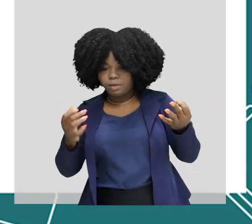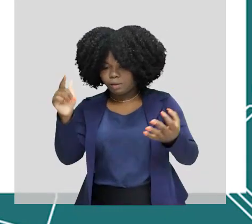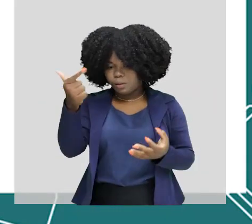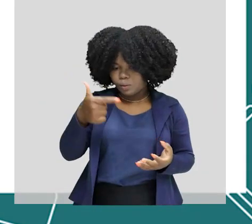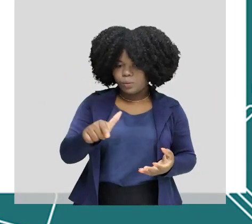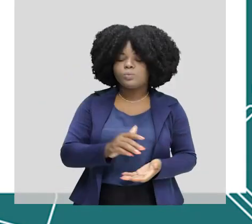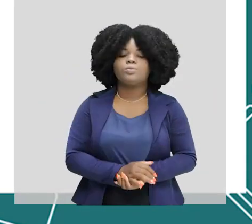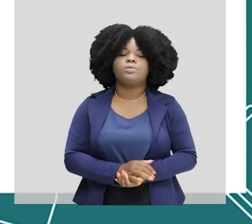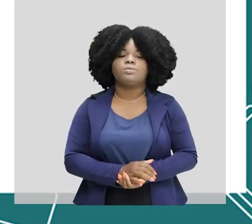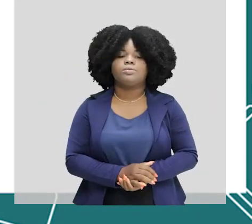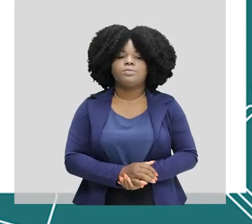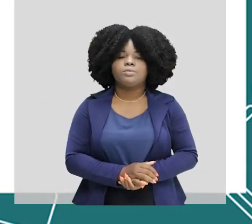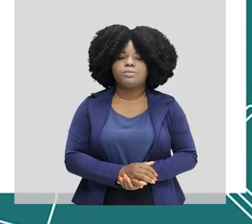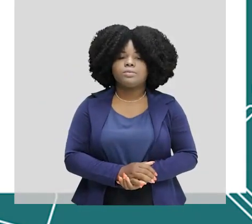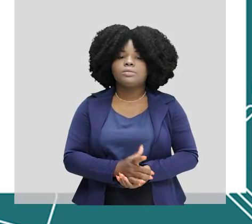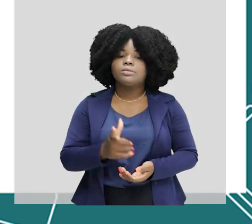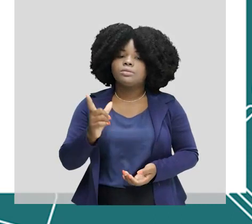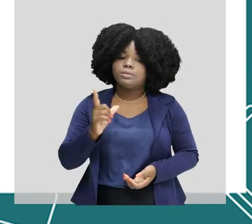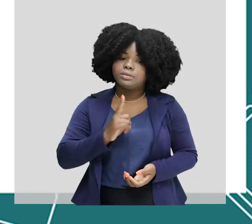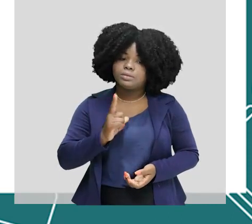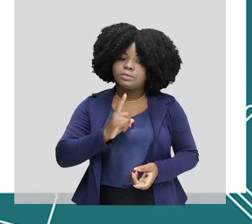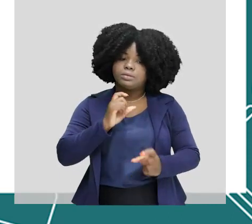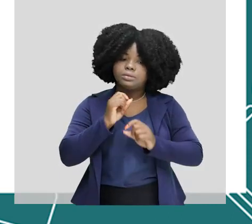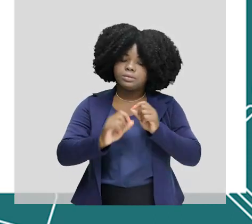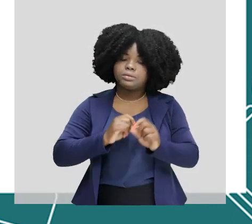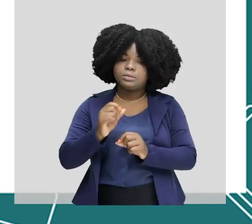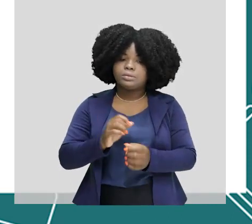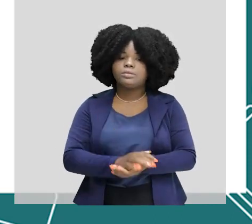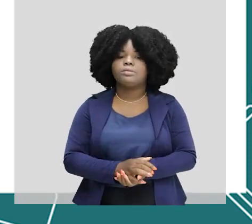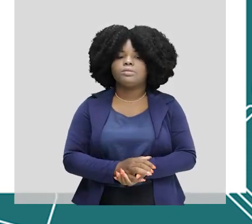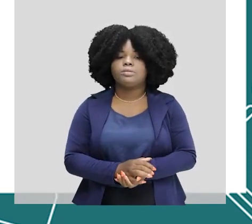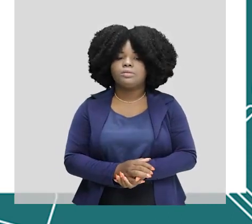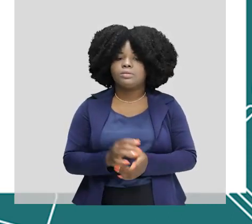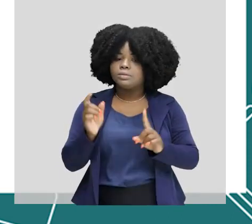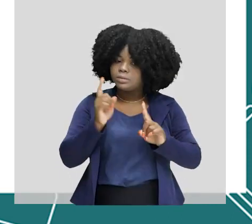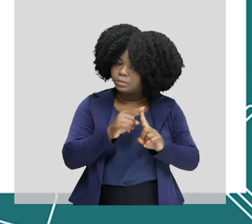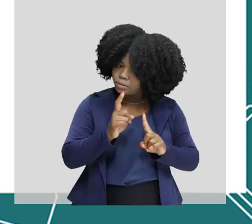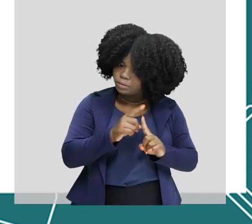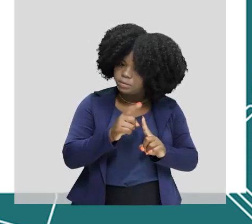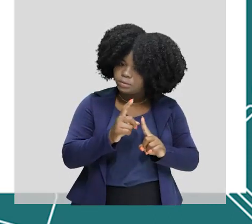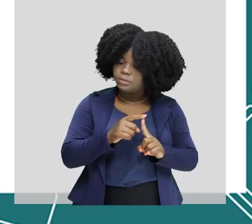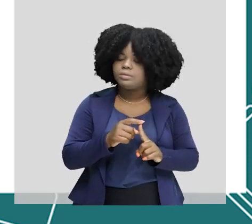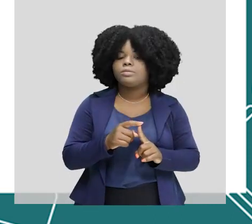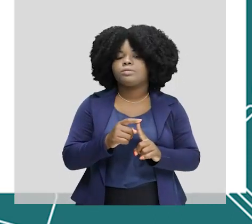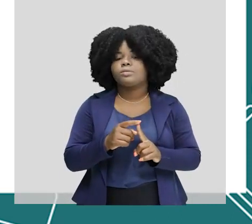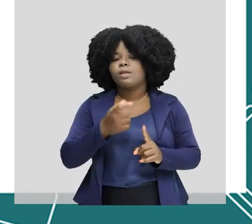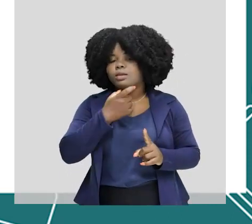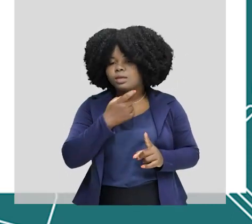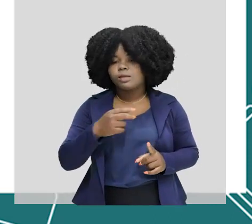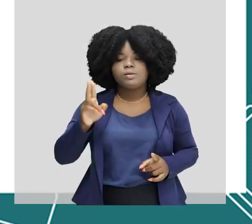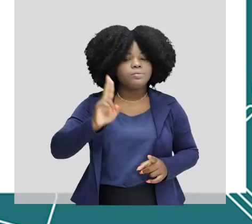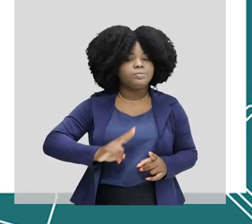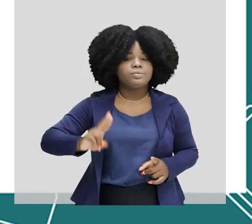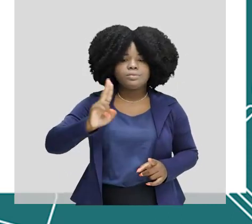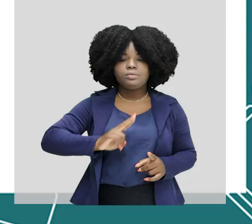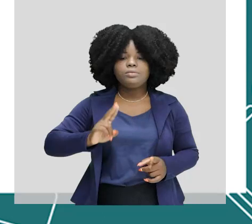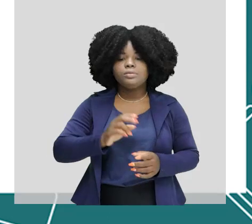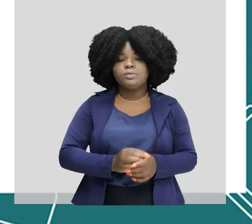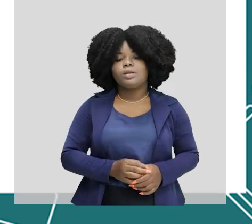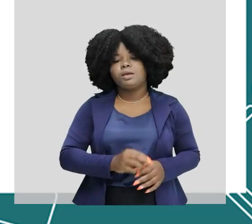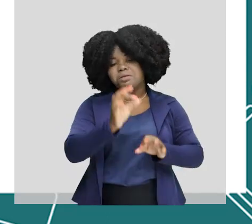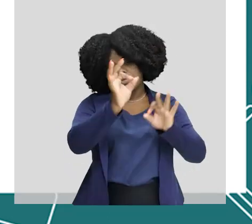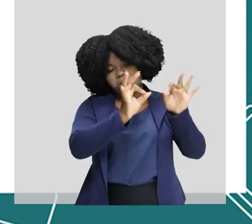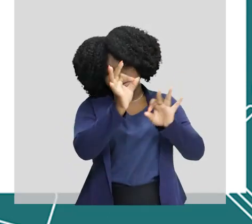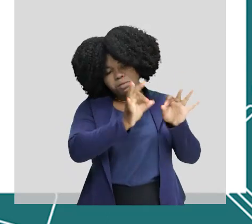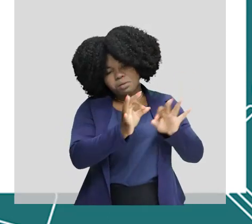formas contraídas. Como vocês sabem, o inglês utiliza muito a construção contraída, ou seja,